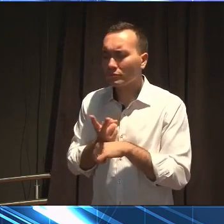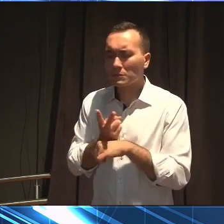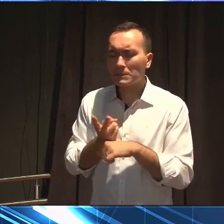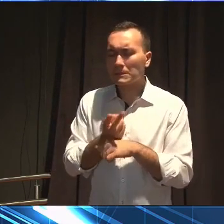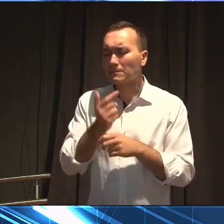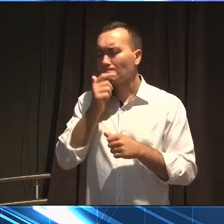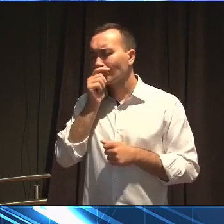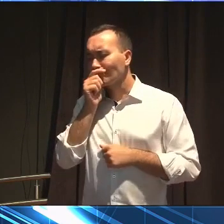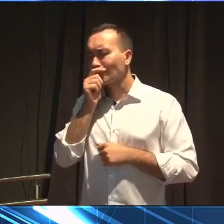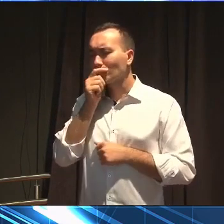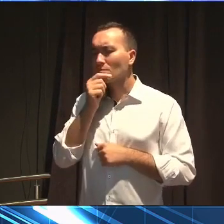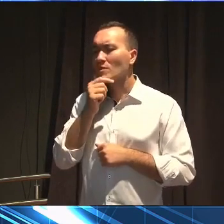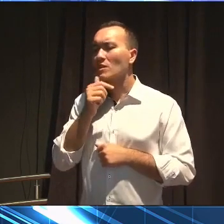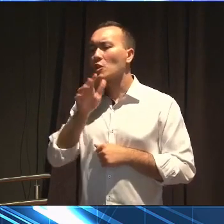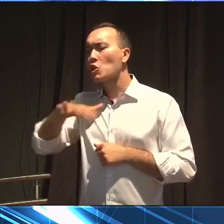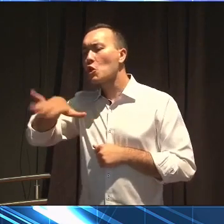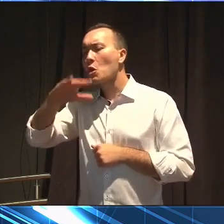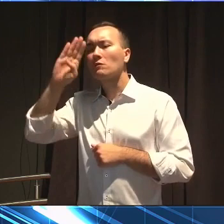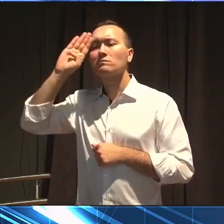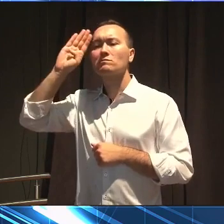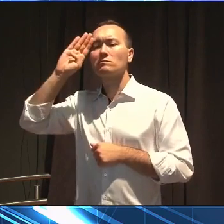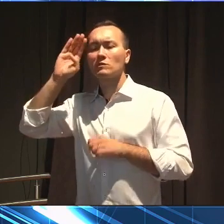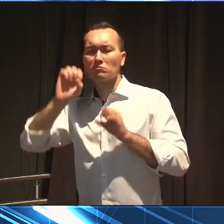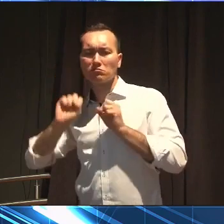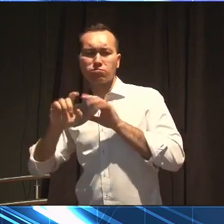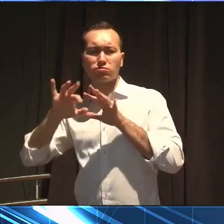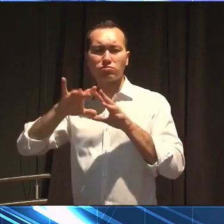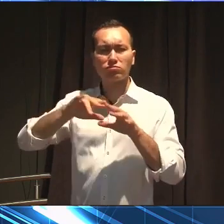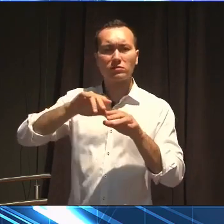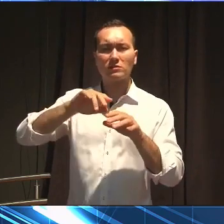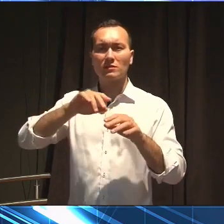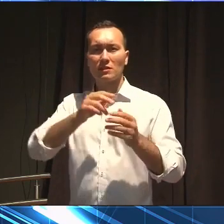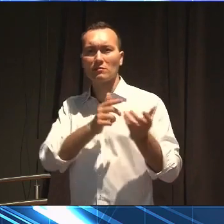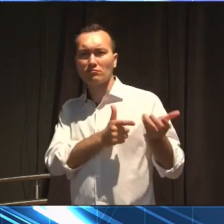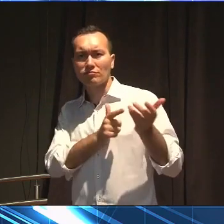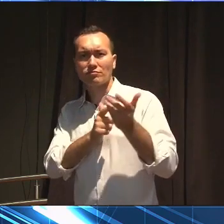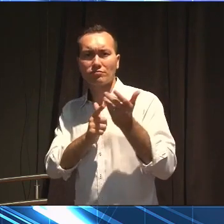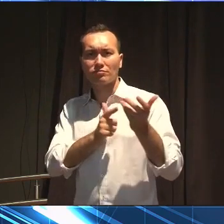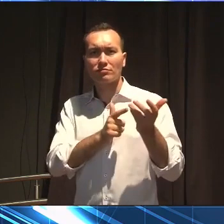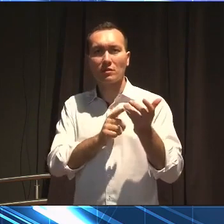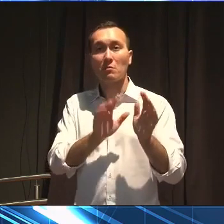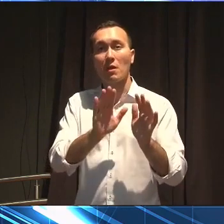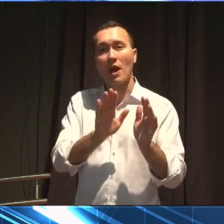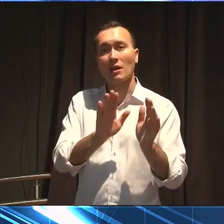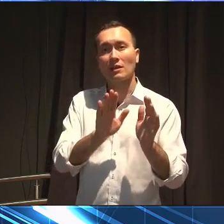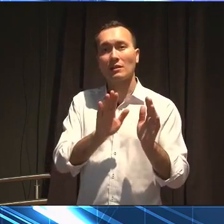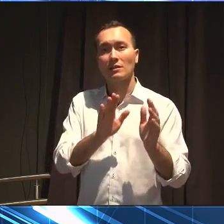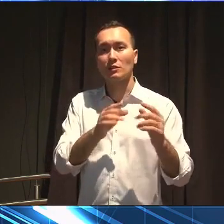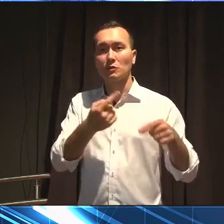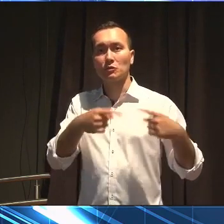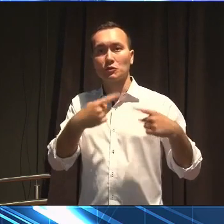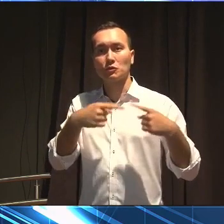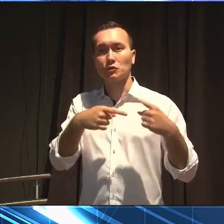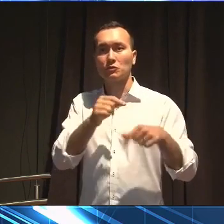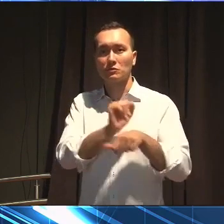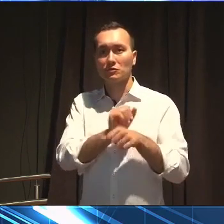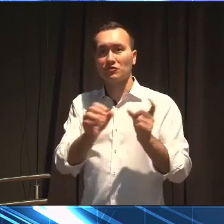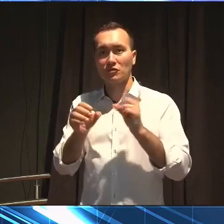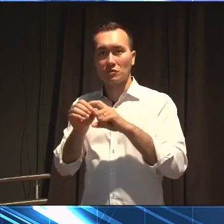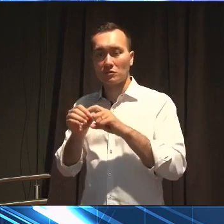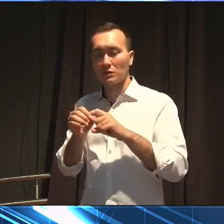não tivessem então, doenças que levassem à morte. Mas o Fleming estava cansado, e o que que ele